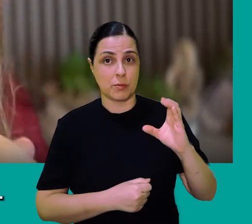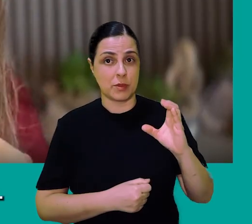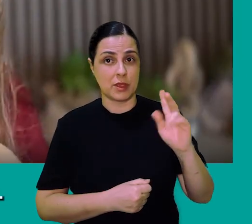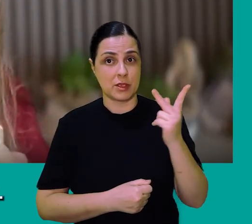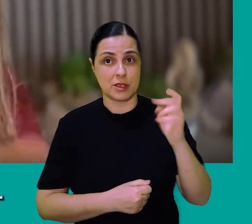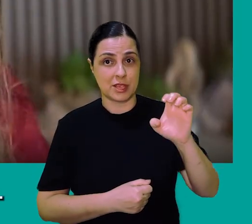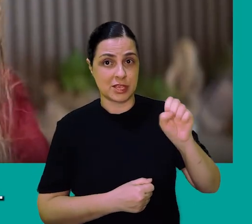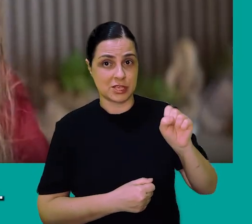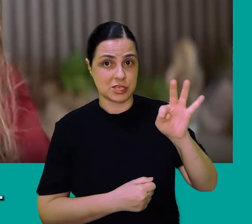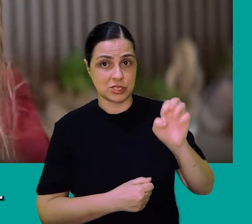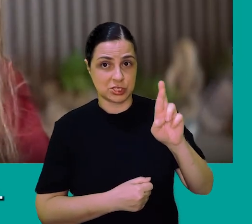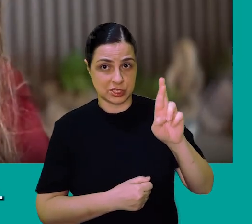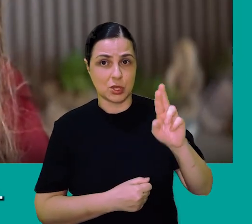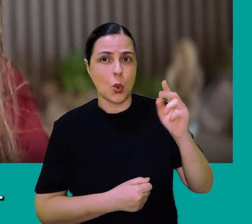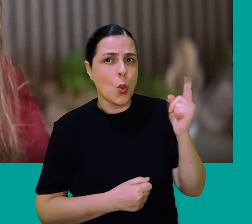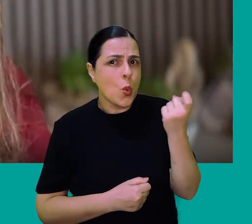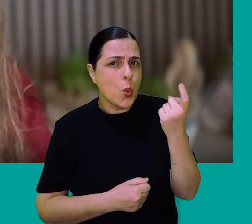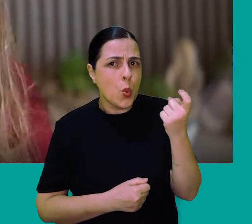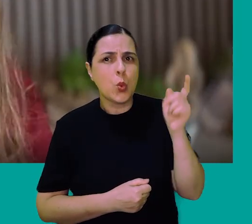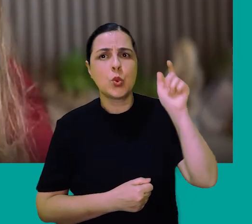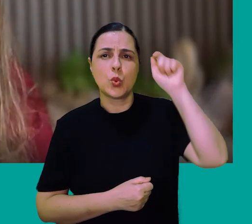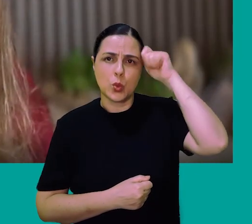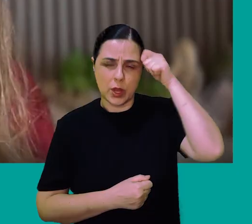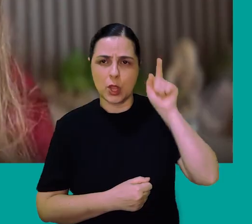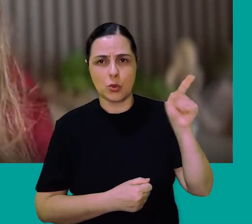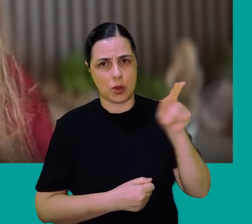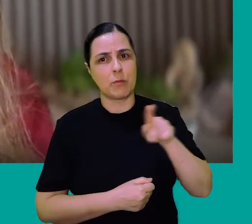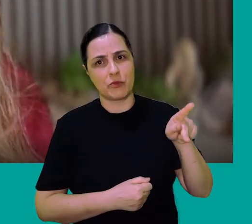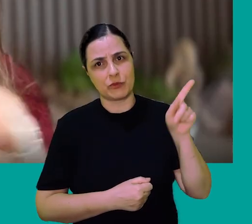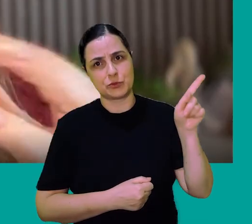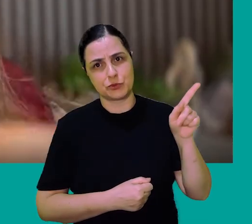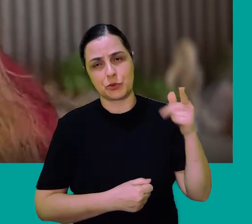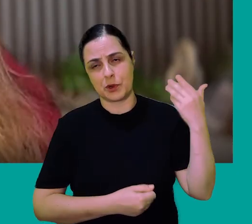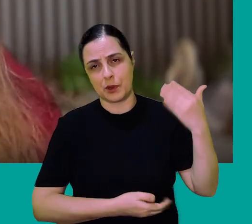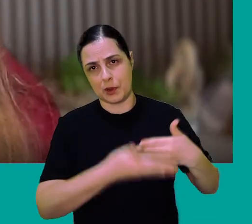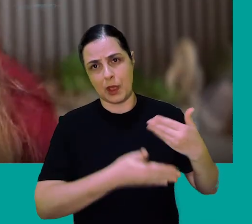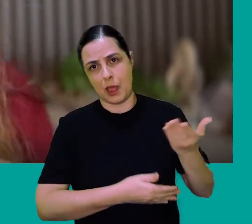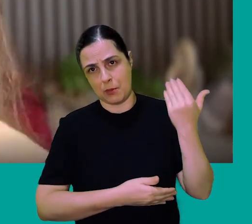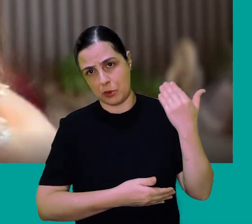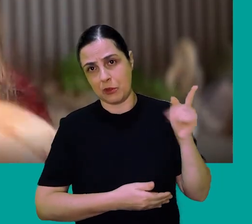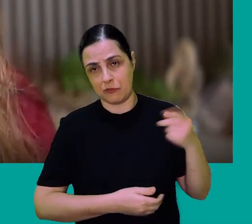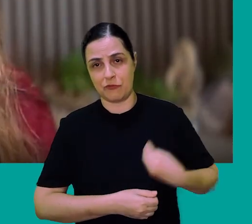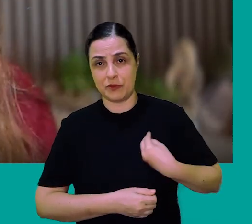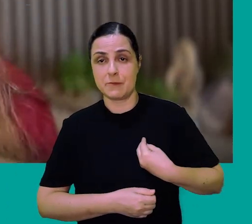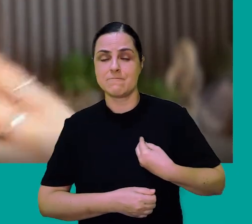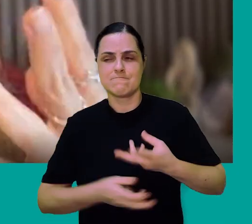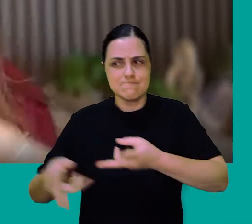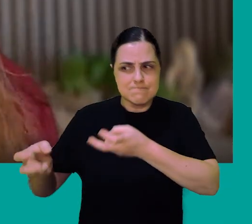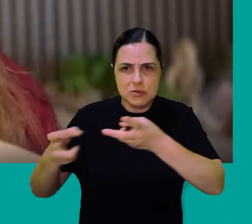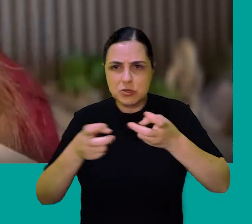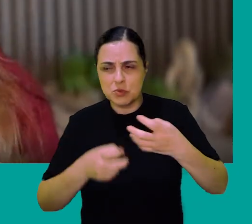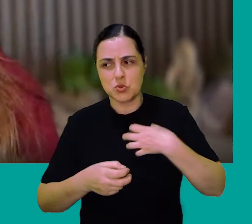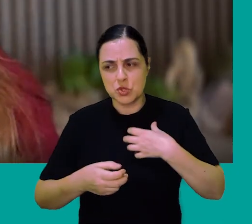professor negro de Harvard naquela época, e aí ele começou a perceber que tinham algumas coisas, algumas